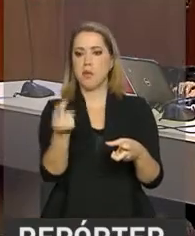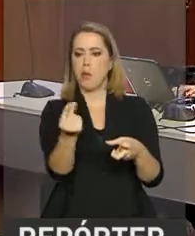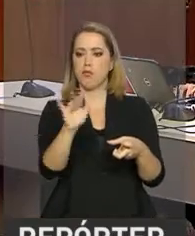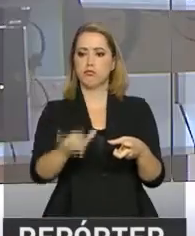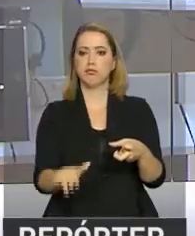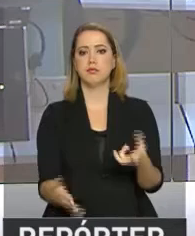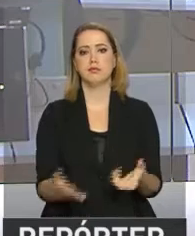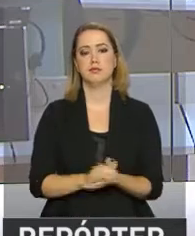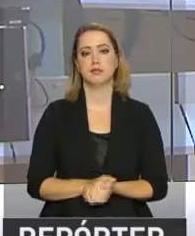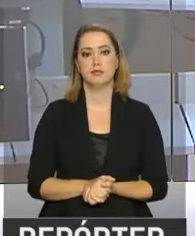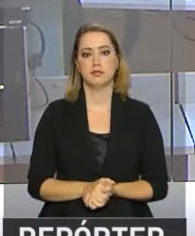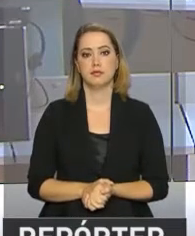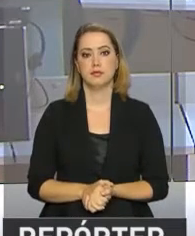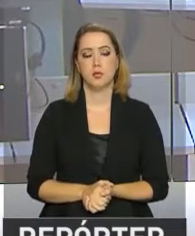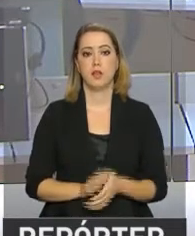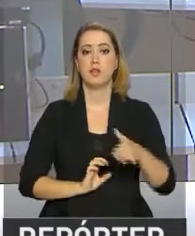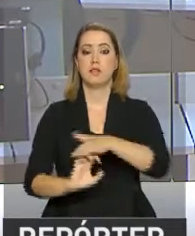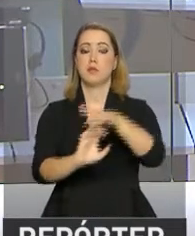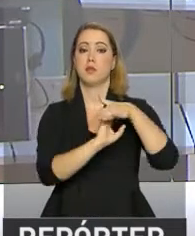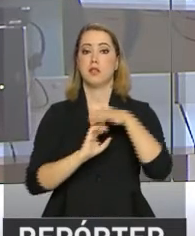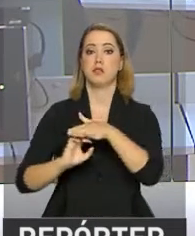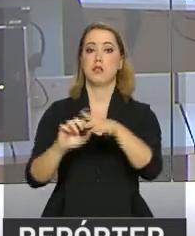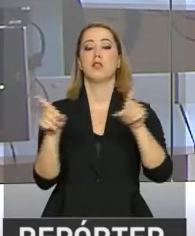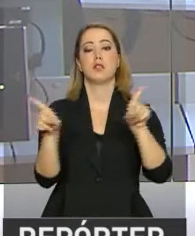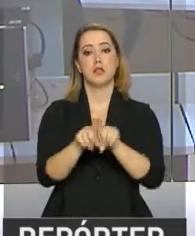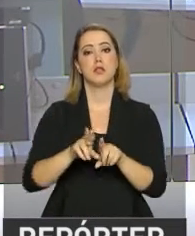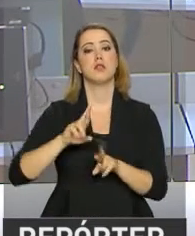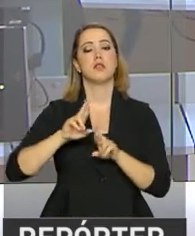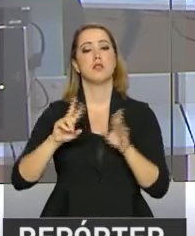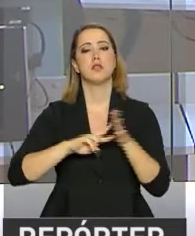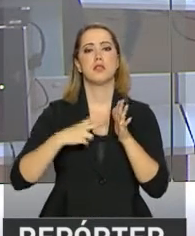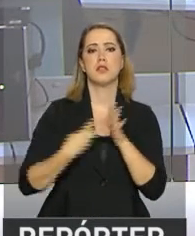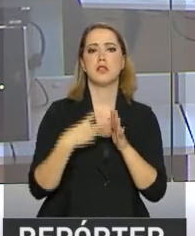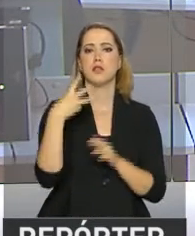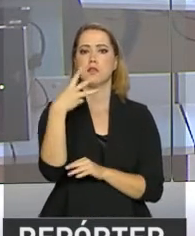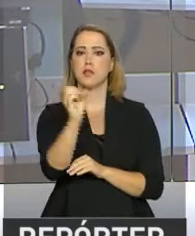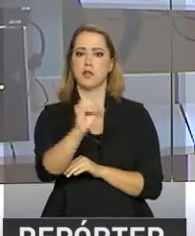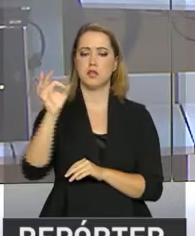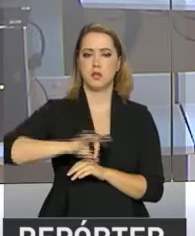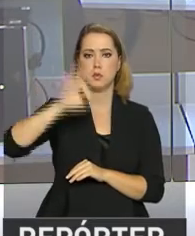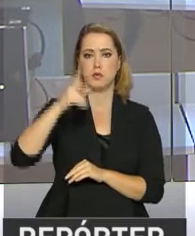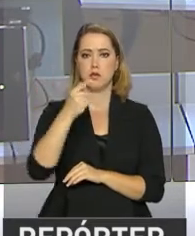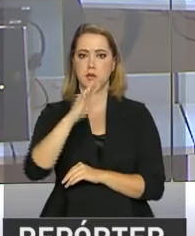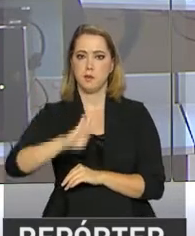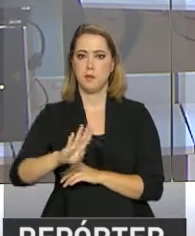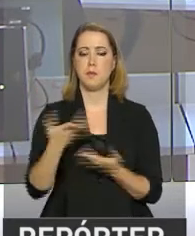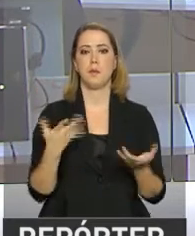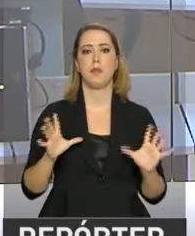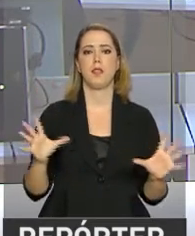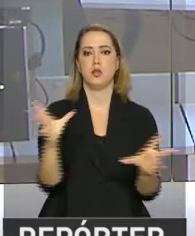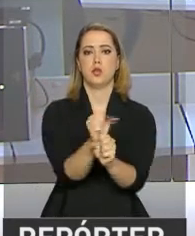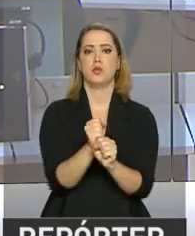das pessoas as micro e pequenas empresas representam quase 30% do pib o produto interno bruto que é a soma